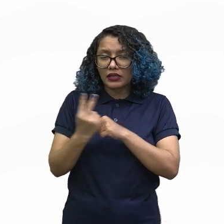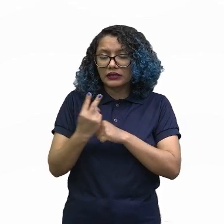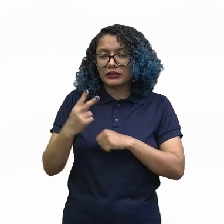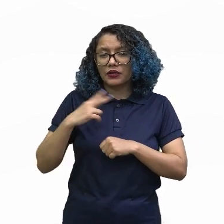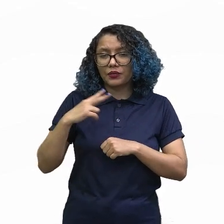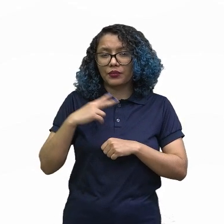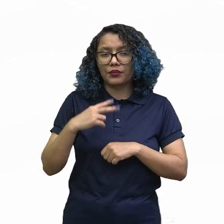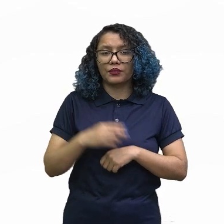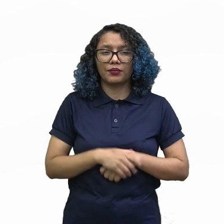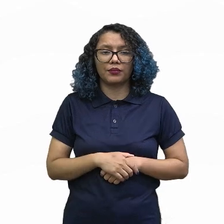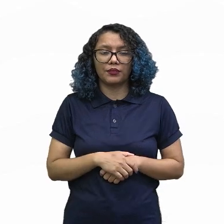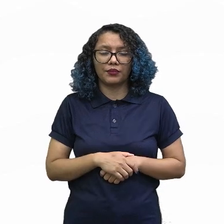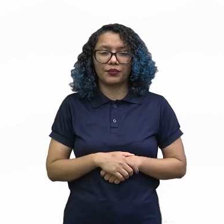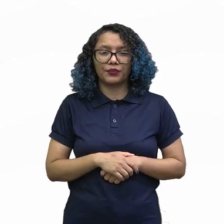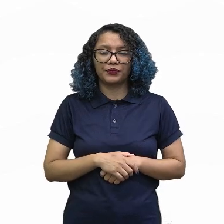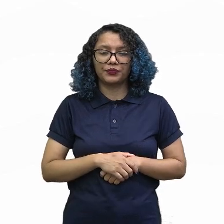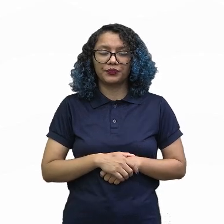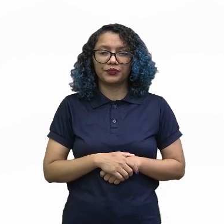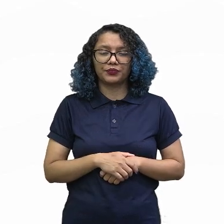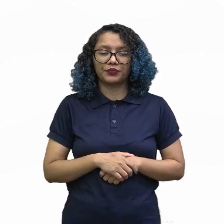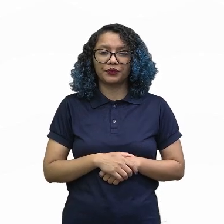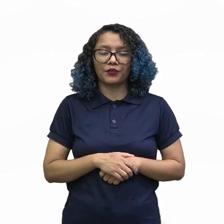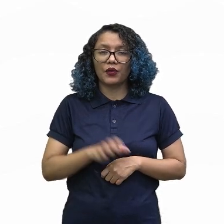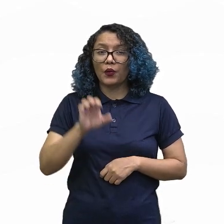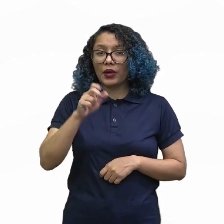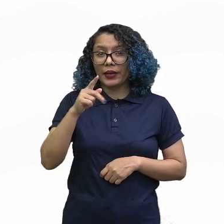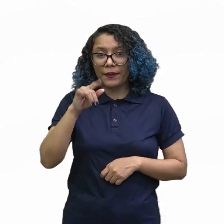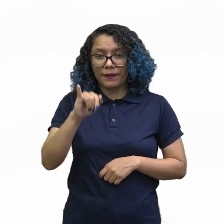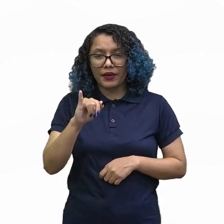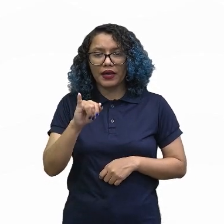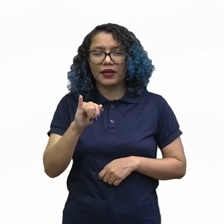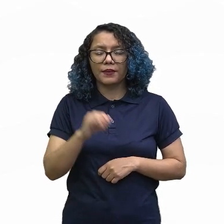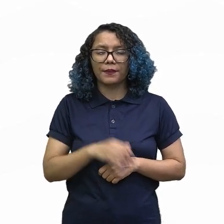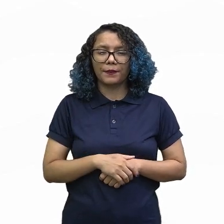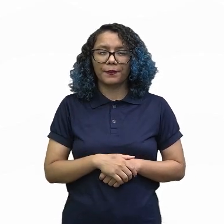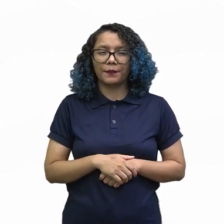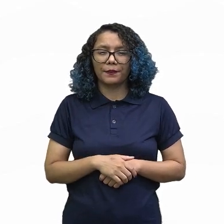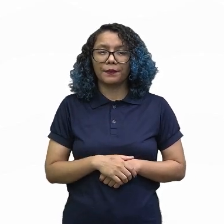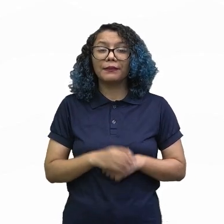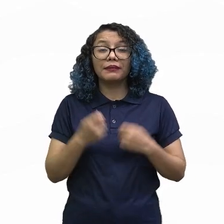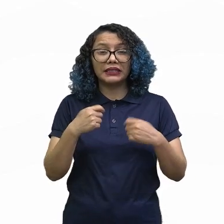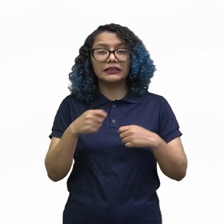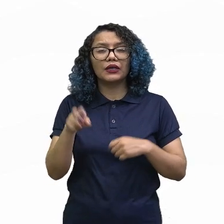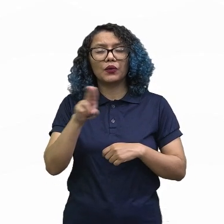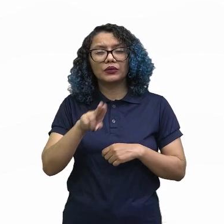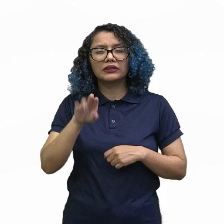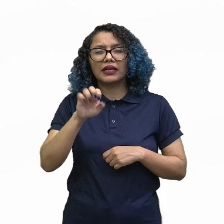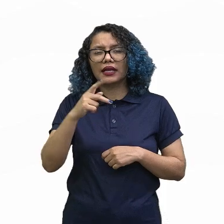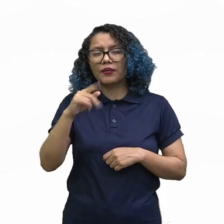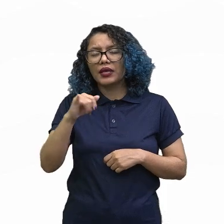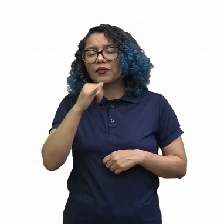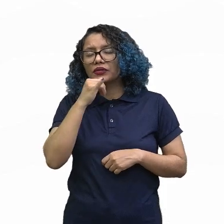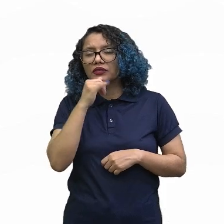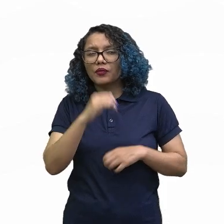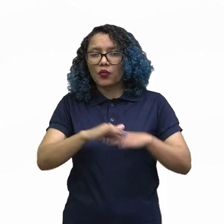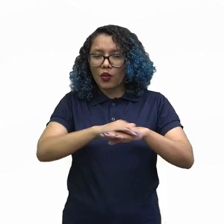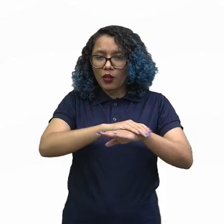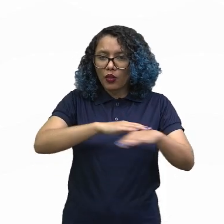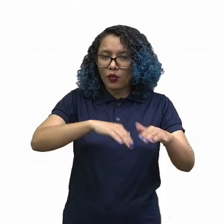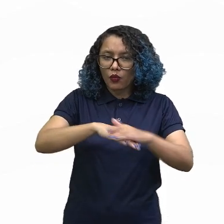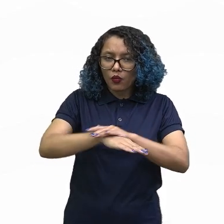conhecido como o EPI, que representa o quê? O uso de EPIs como luvas,